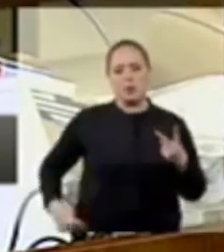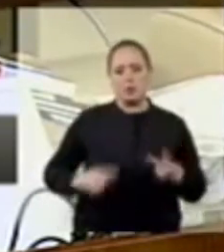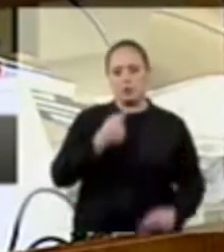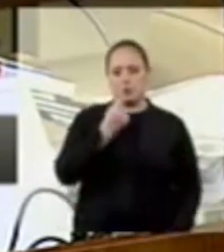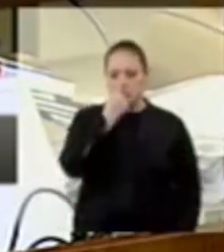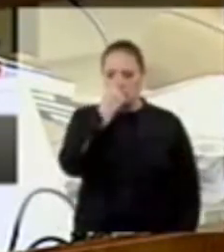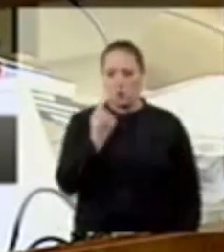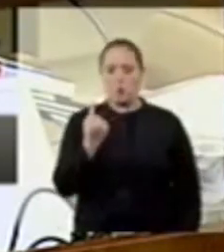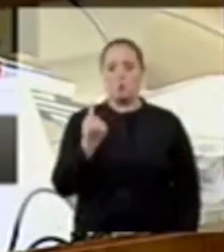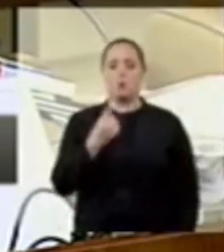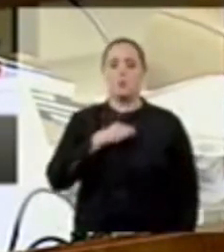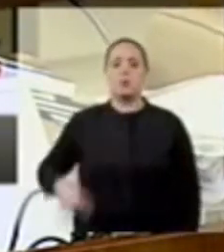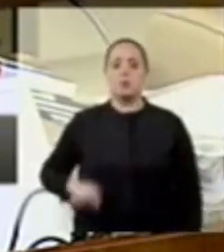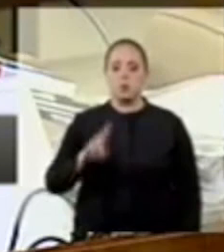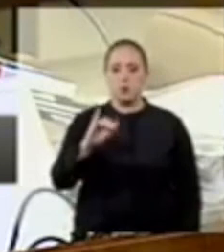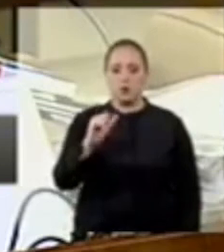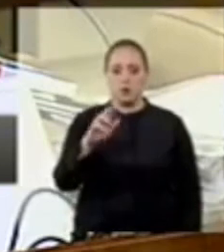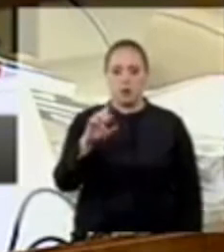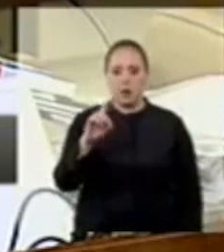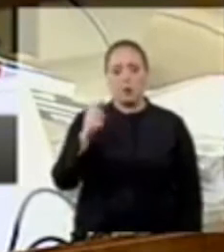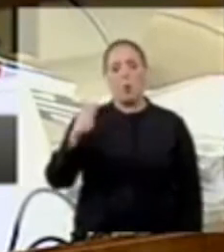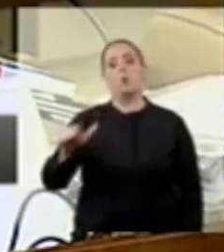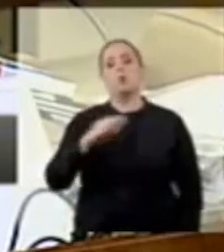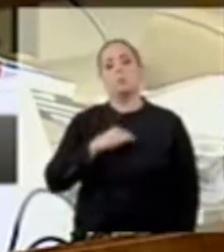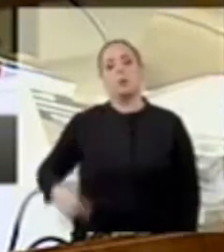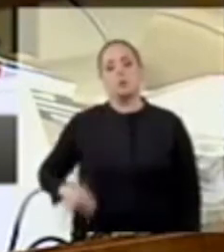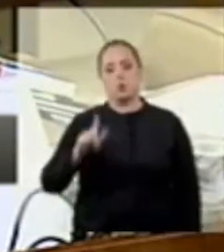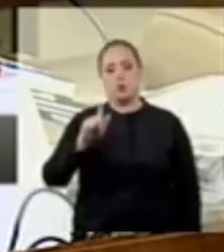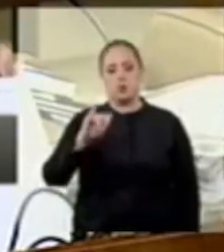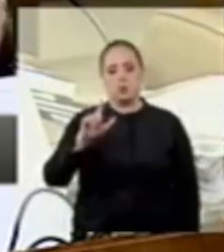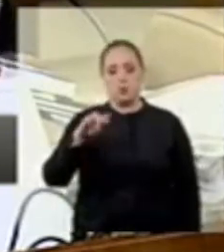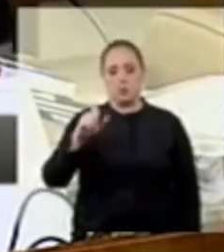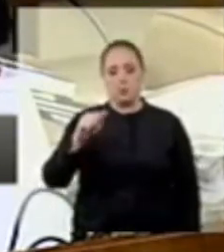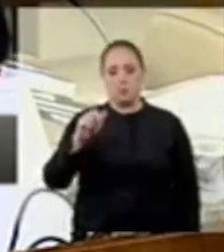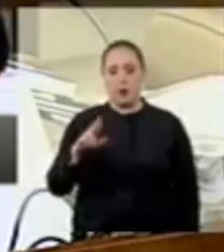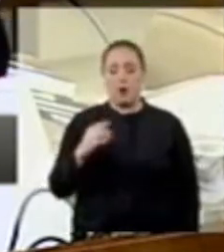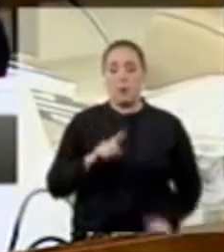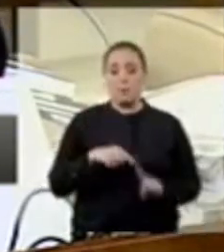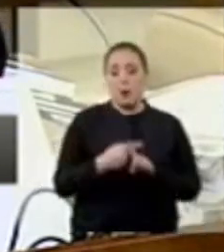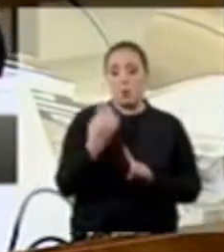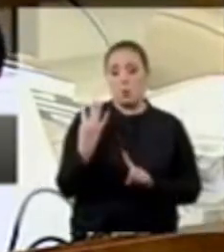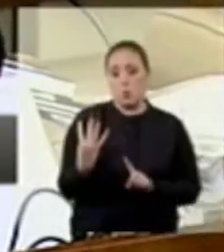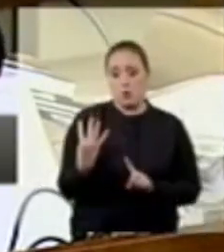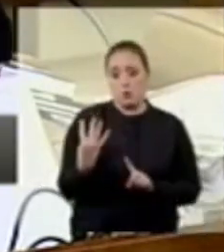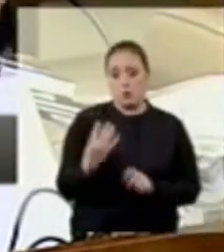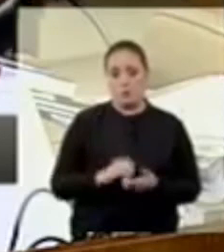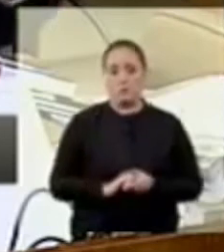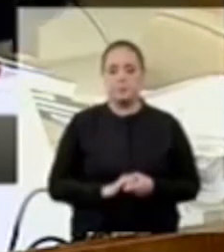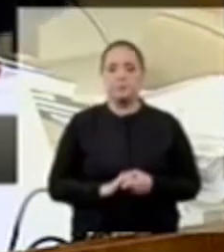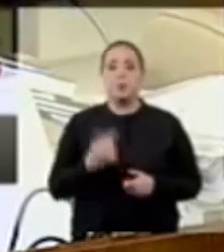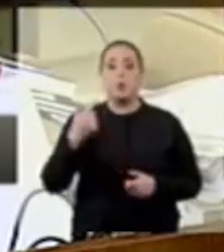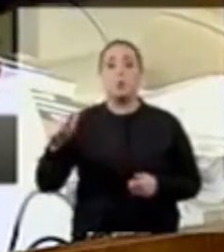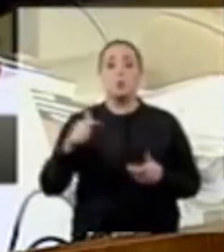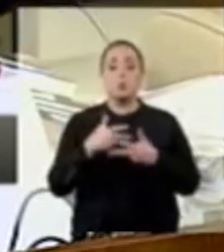do ministro ricardo lewandowski o ministro gilmar mendes os outros casos de provimento eram